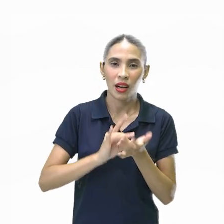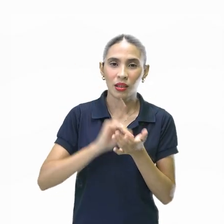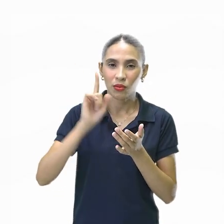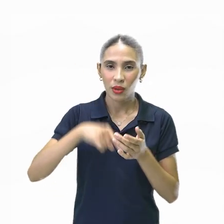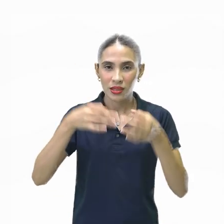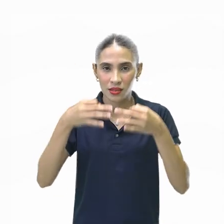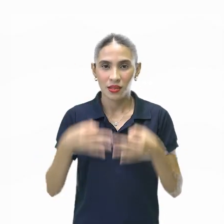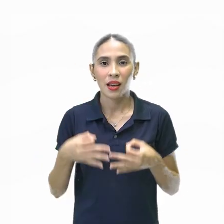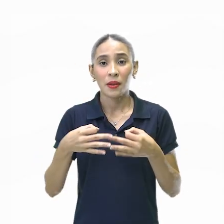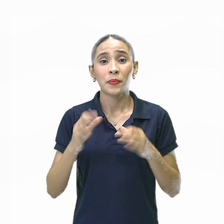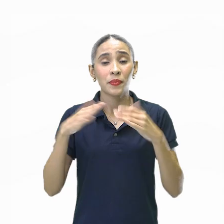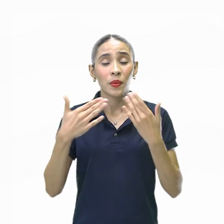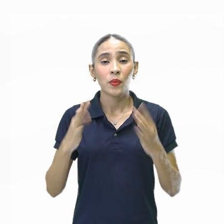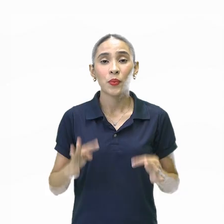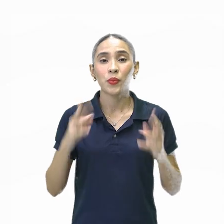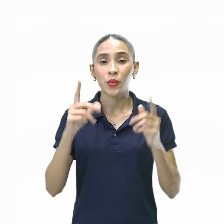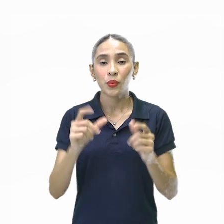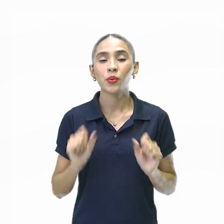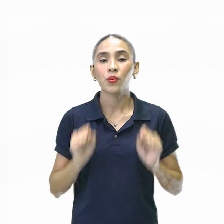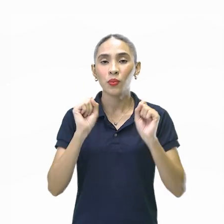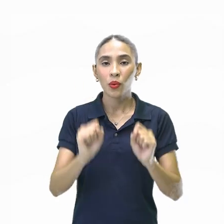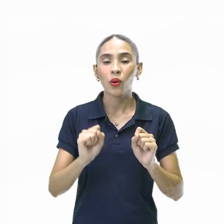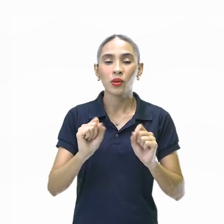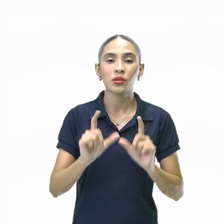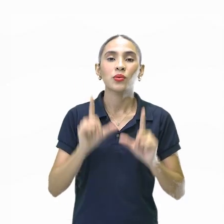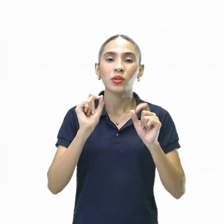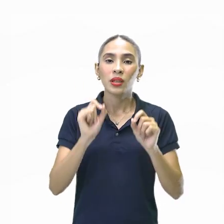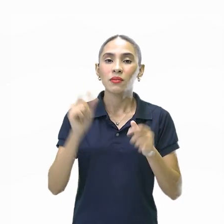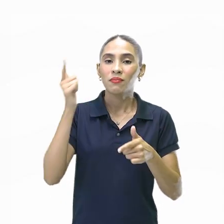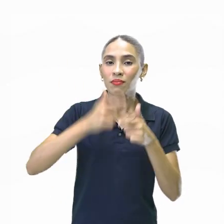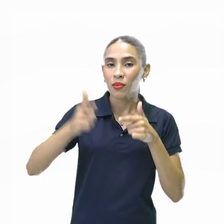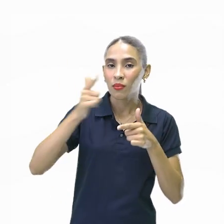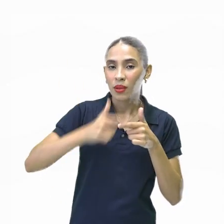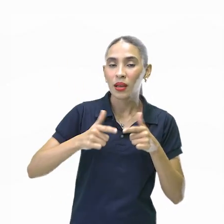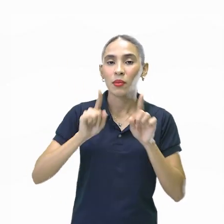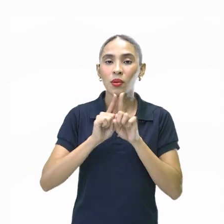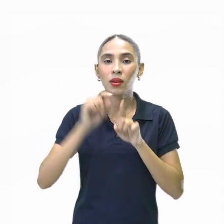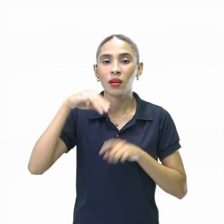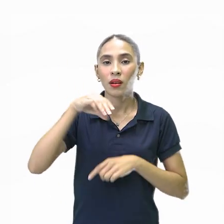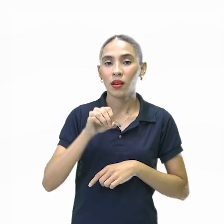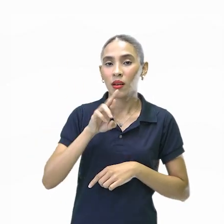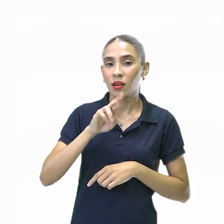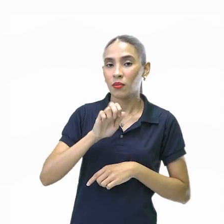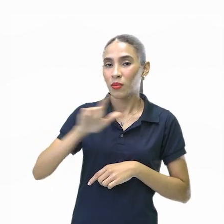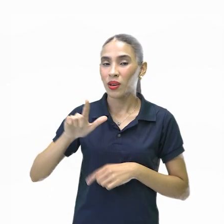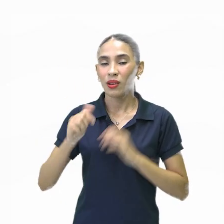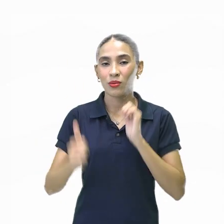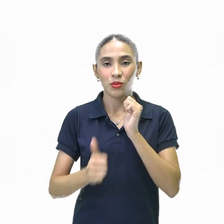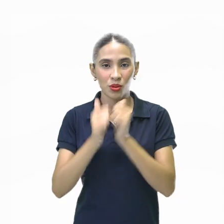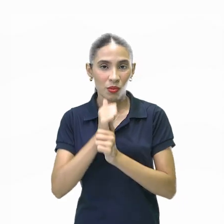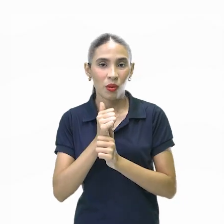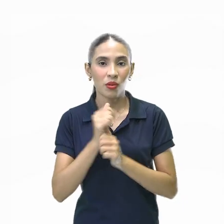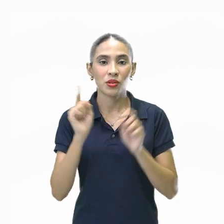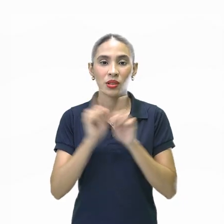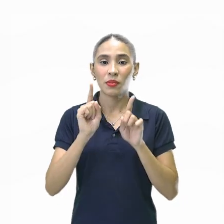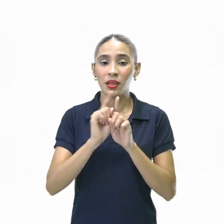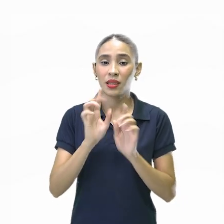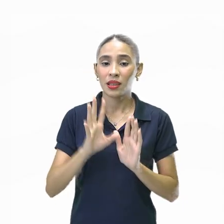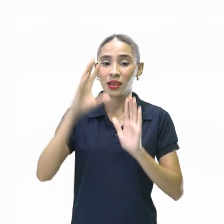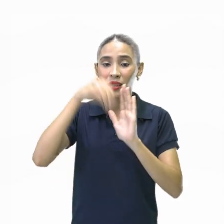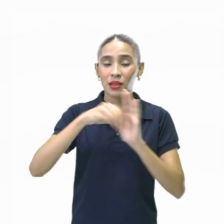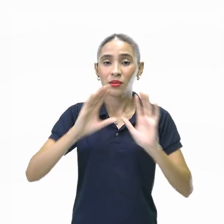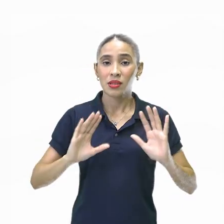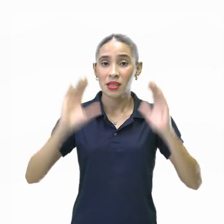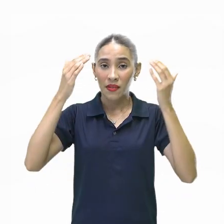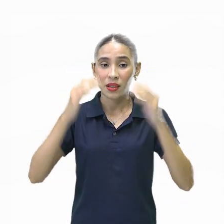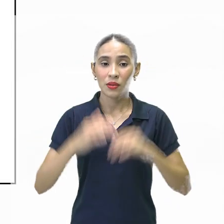honestos? Tudo isso pode colocar em xeque, né, a moral do esporte dentro desses eventos, né?